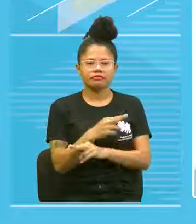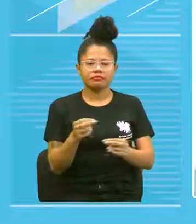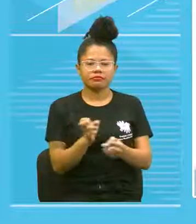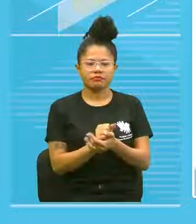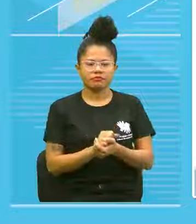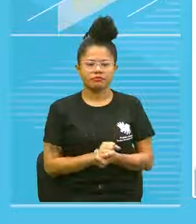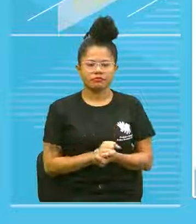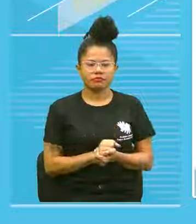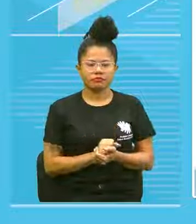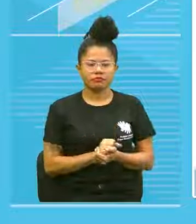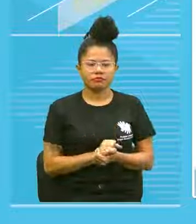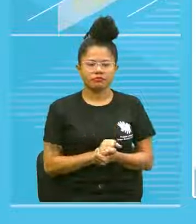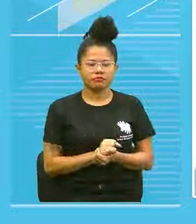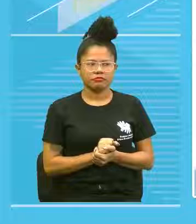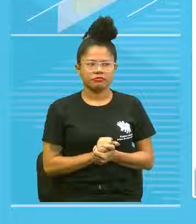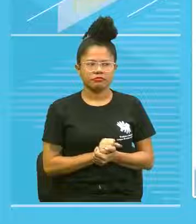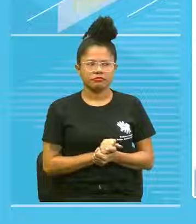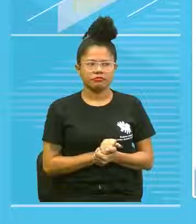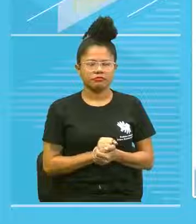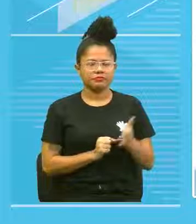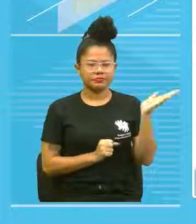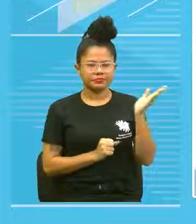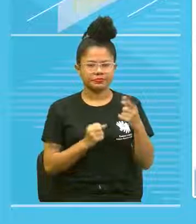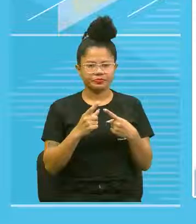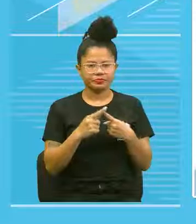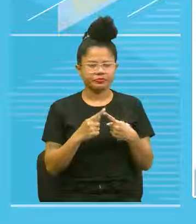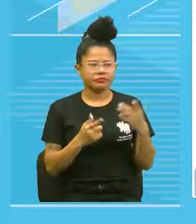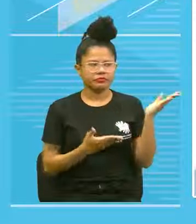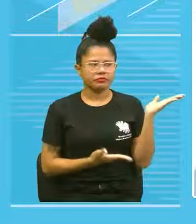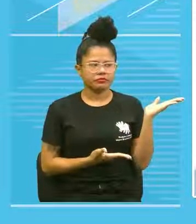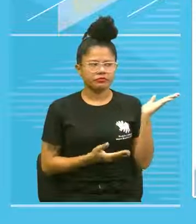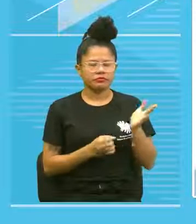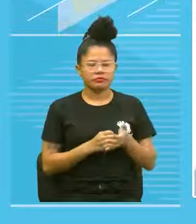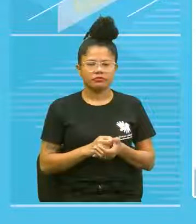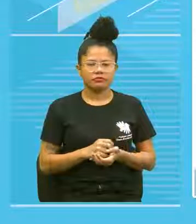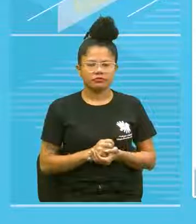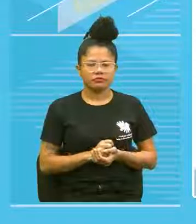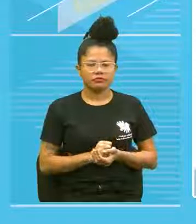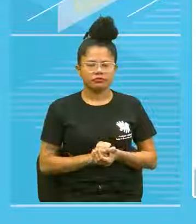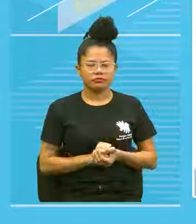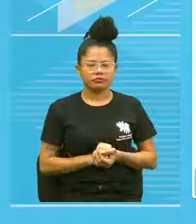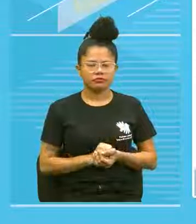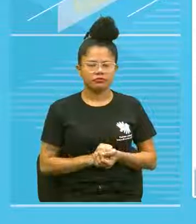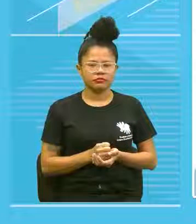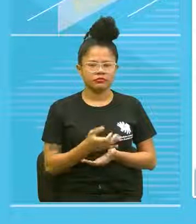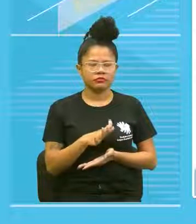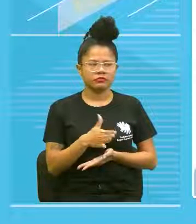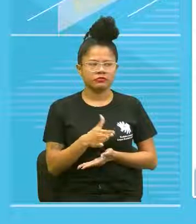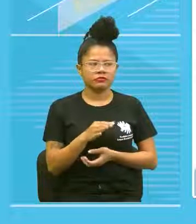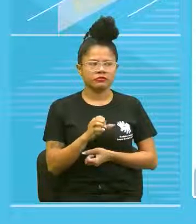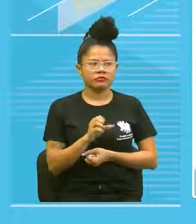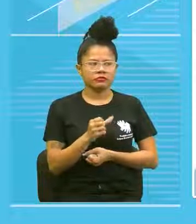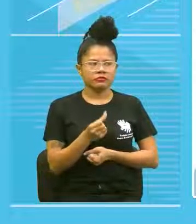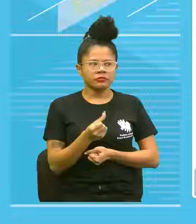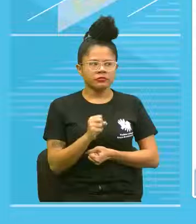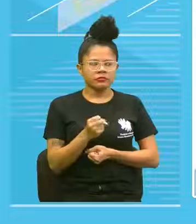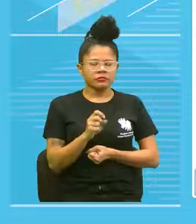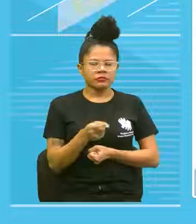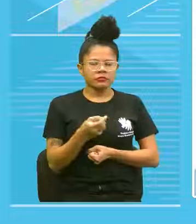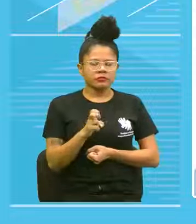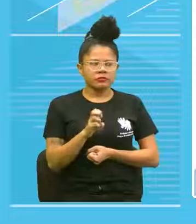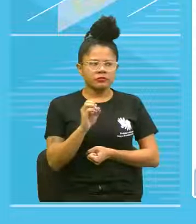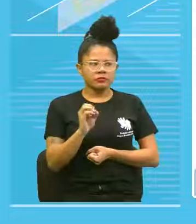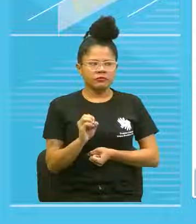e essa fonte representa a sérica de 8,5 por